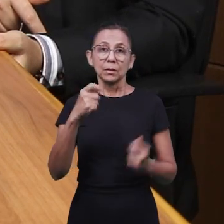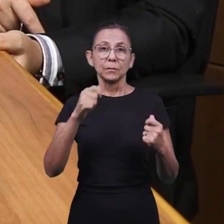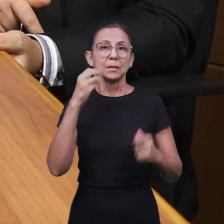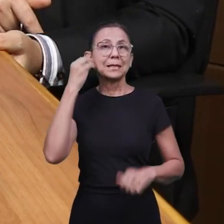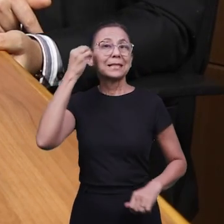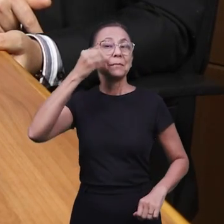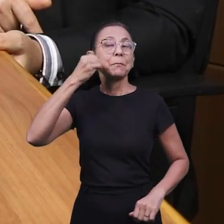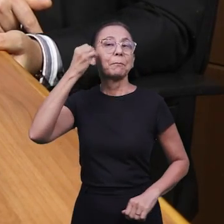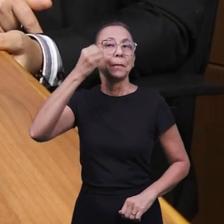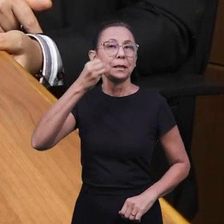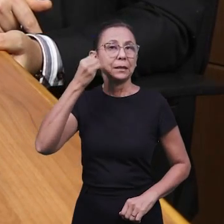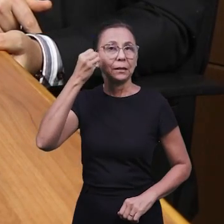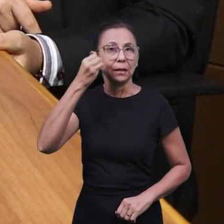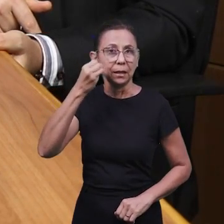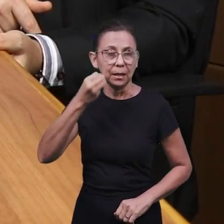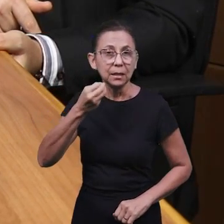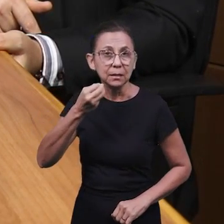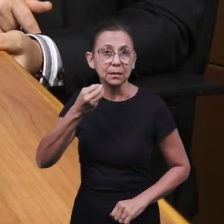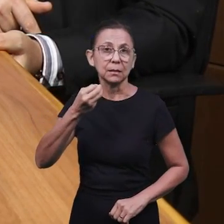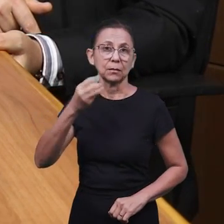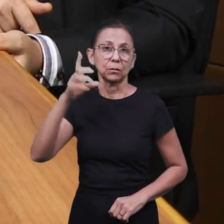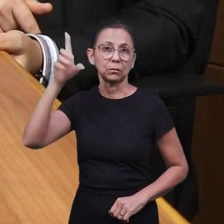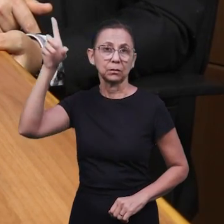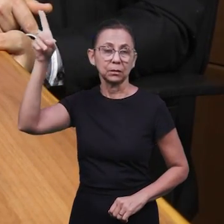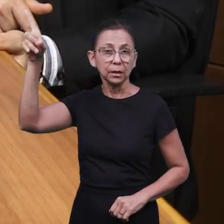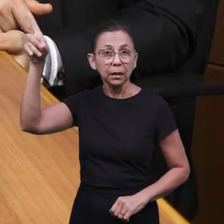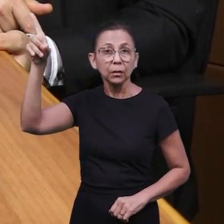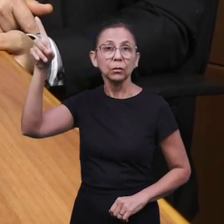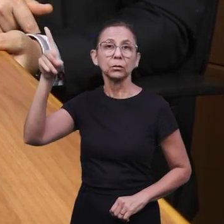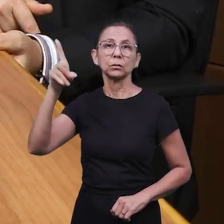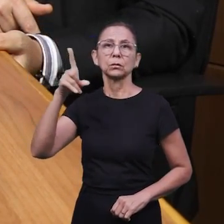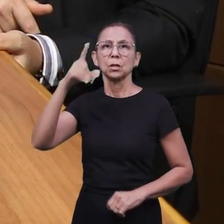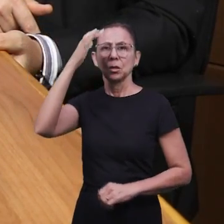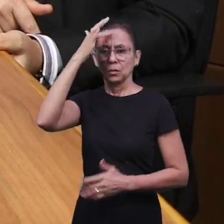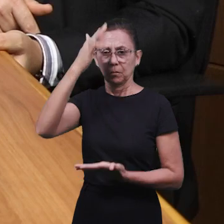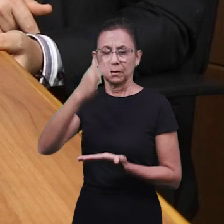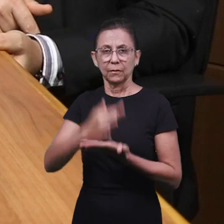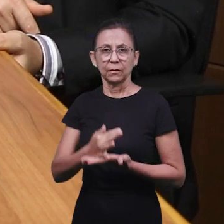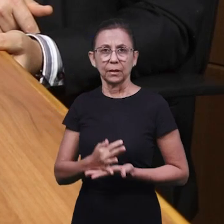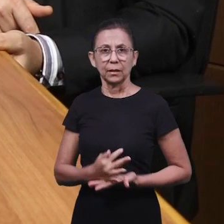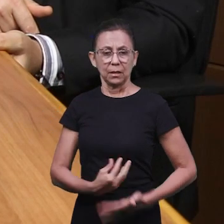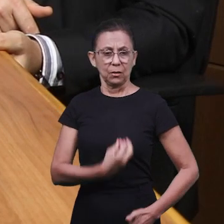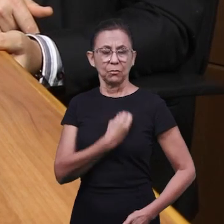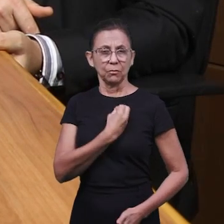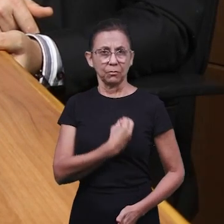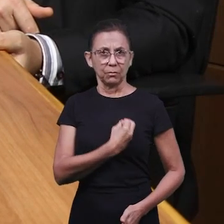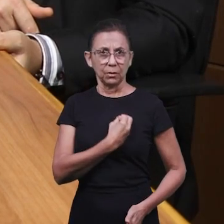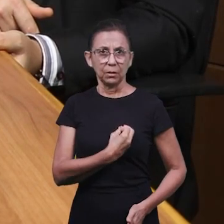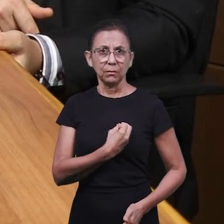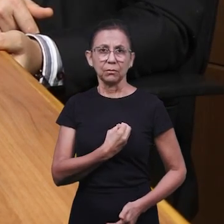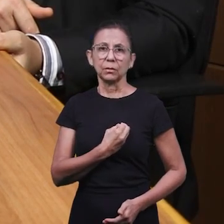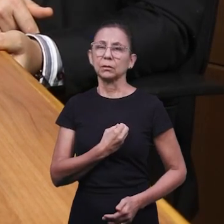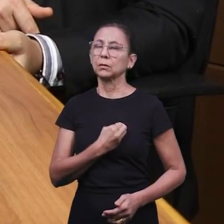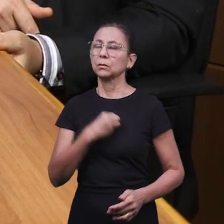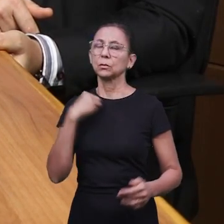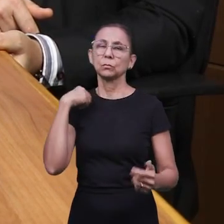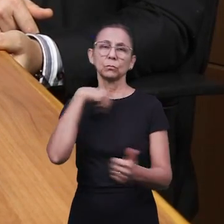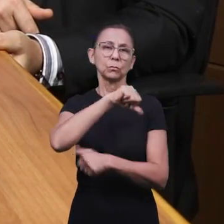Porque se você tiver uma experiência com o Senhor, uma experiência com a fé que é viva, muda